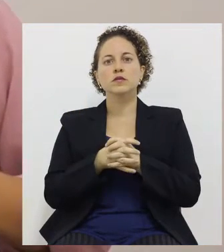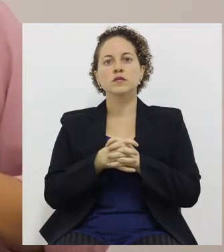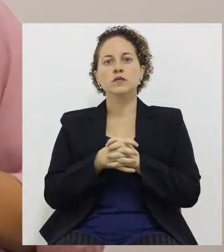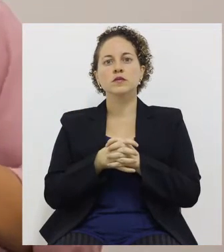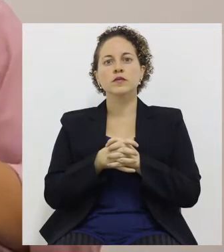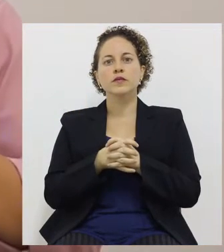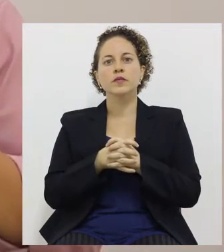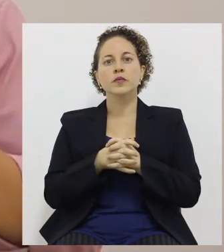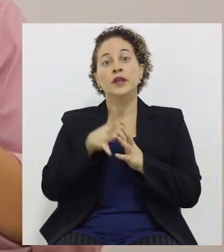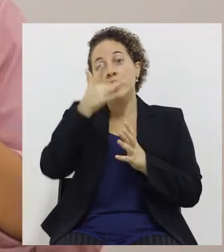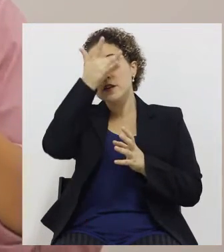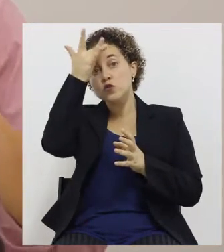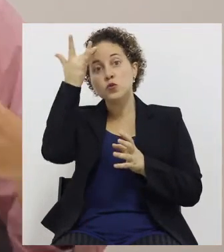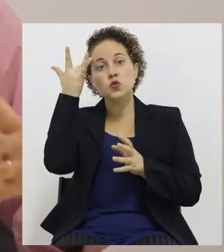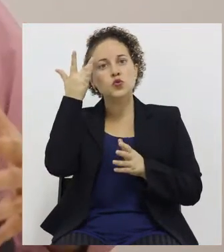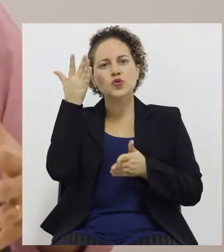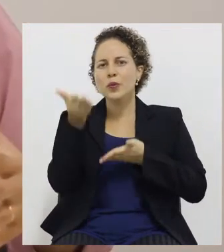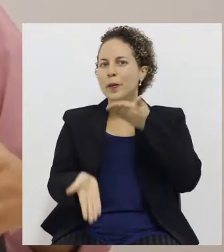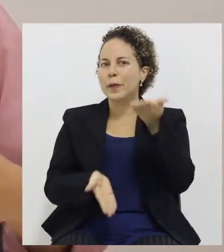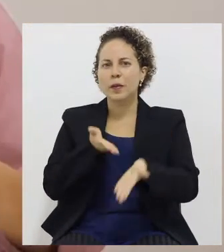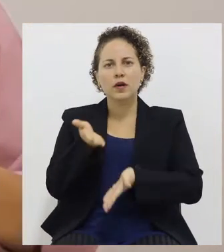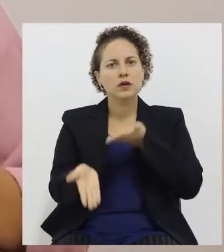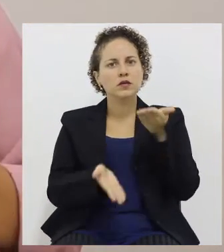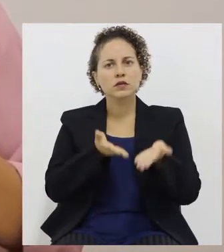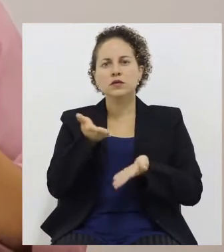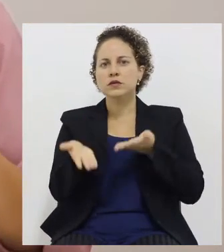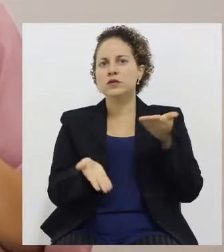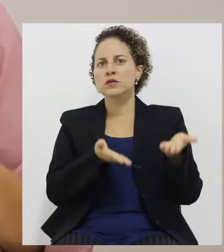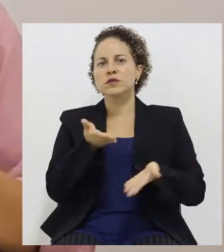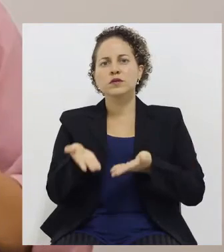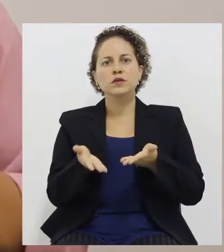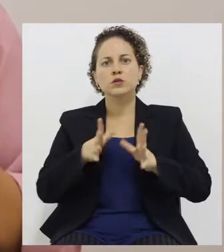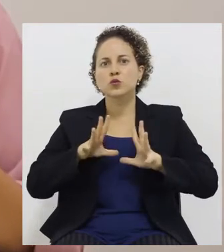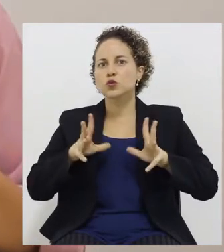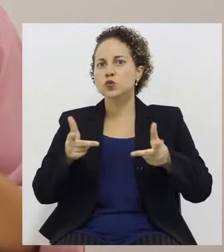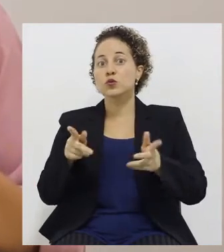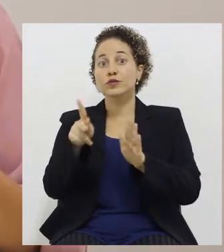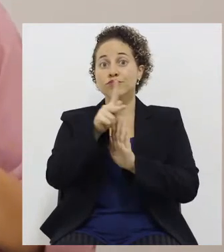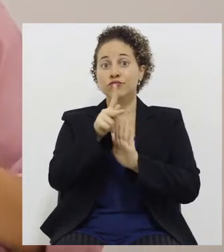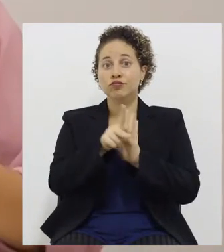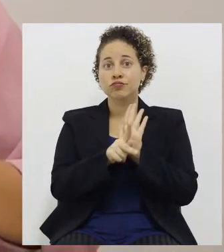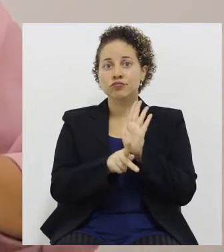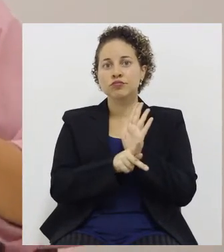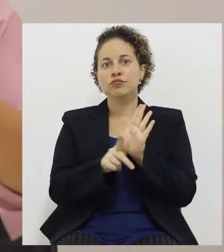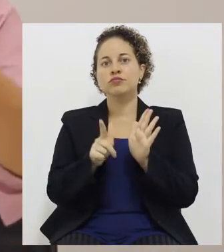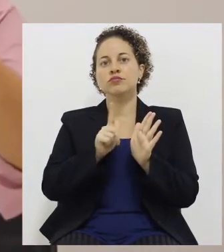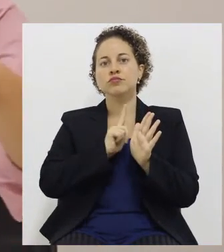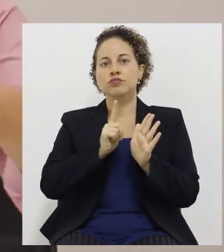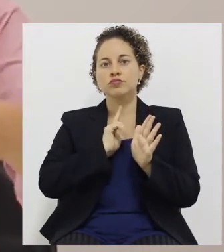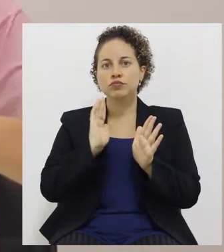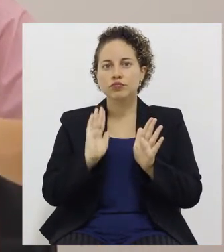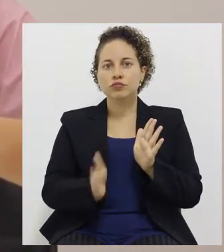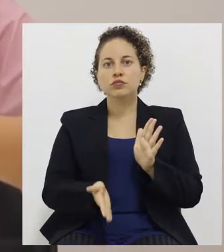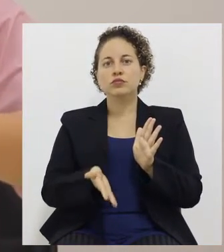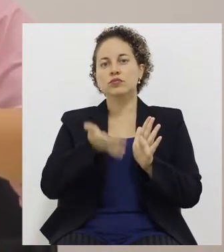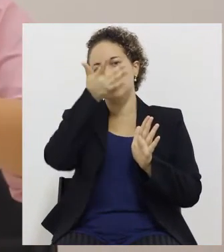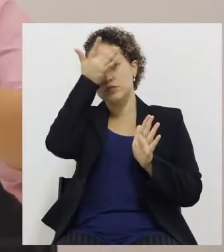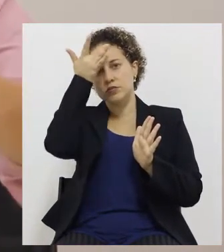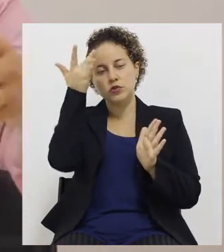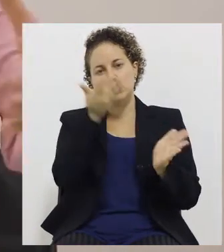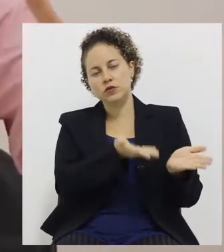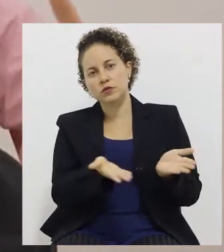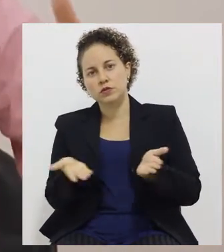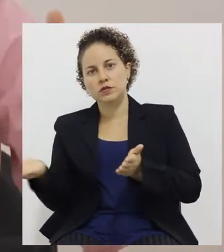indivíduos não participam mais daquilo que foi programado, daquilo que foi planejado. Você convida a que